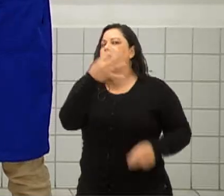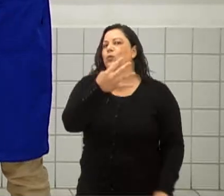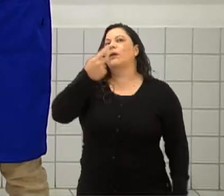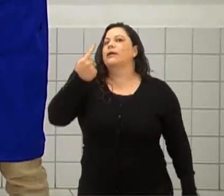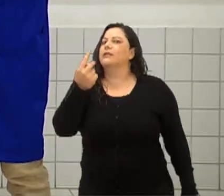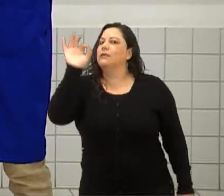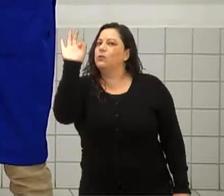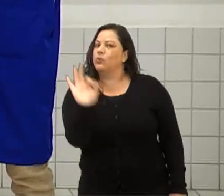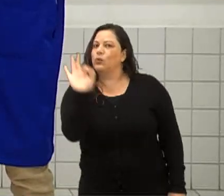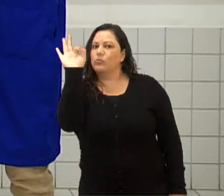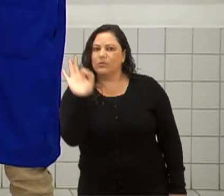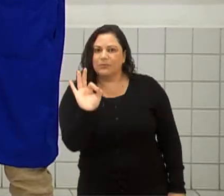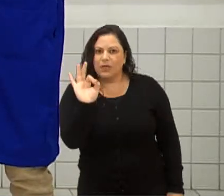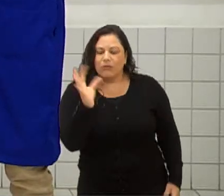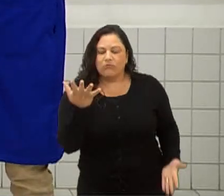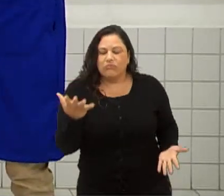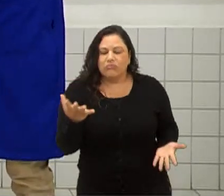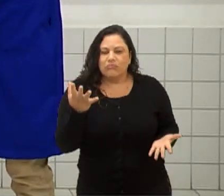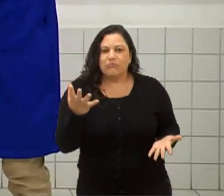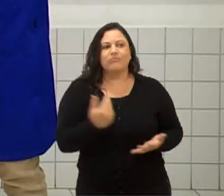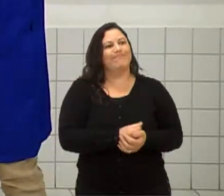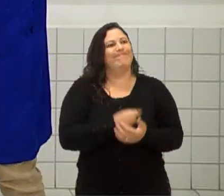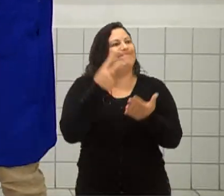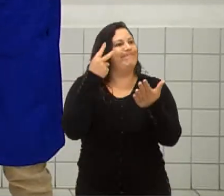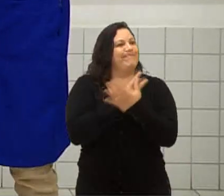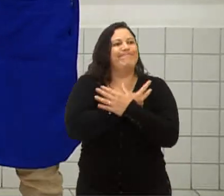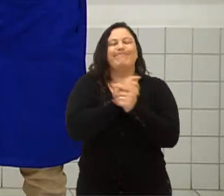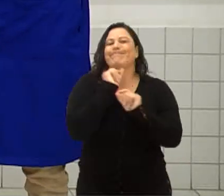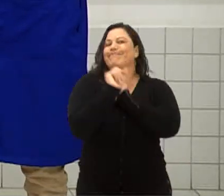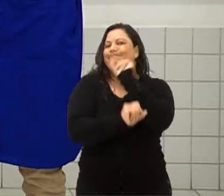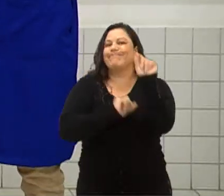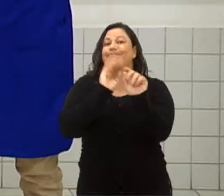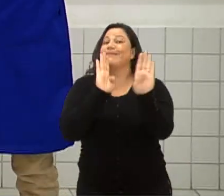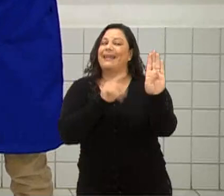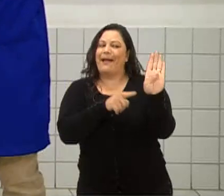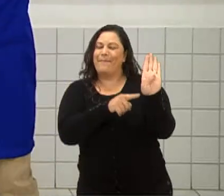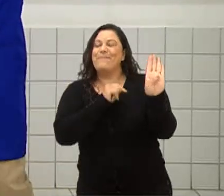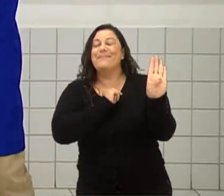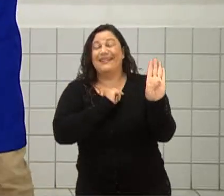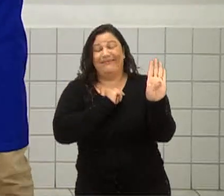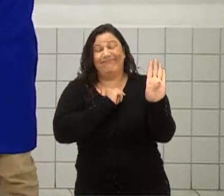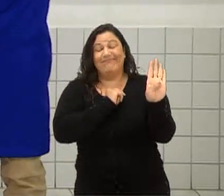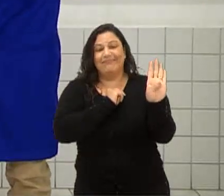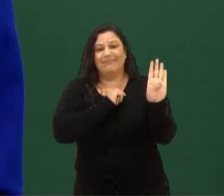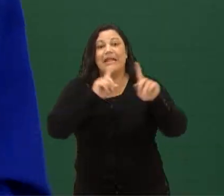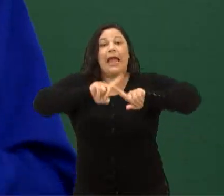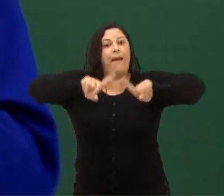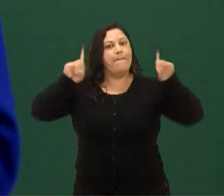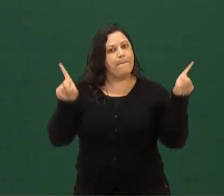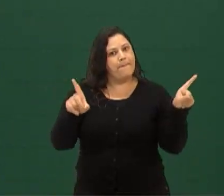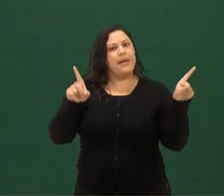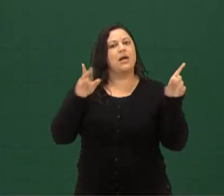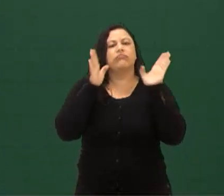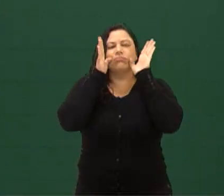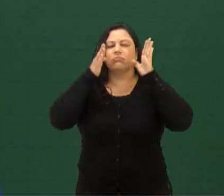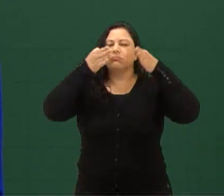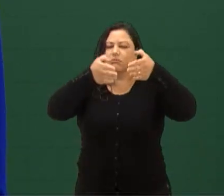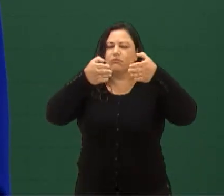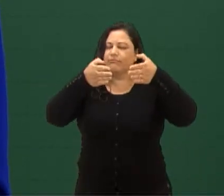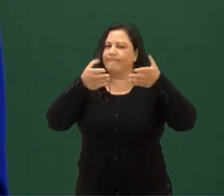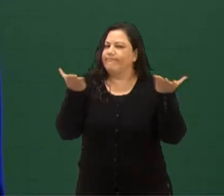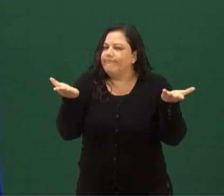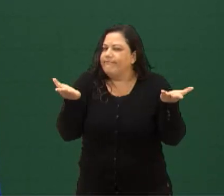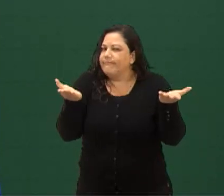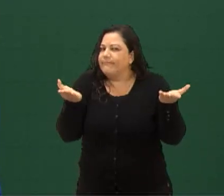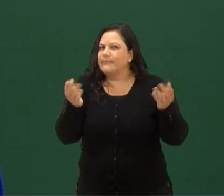professor Fábio. 41% o pessoal aí, né, que respondeu a letra B, mas dentro do que a gente definiu aqui, não se